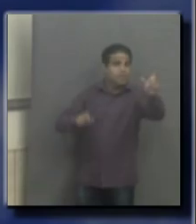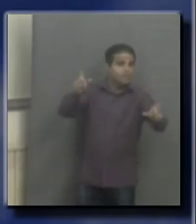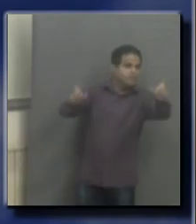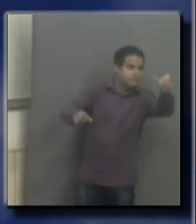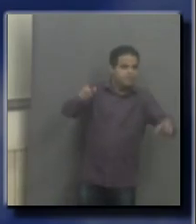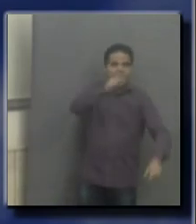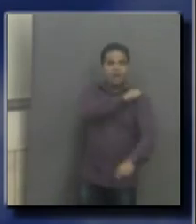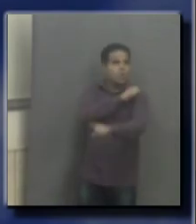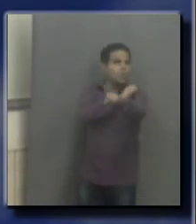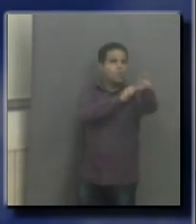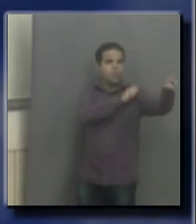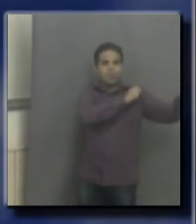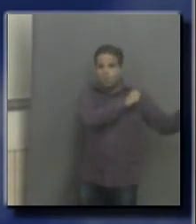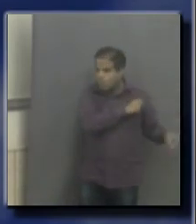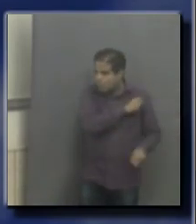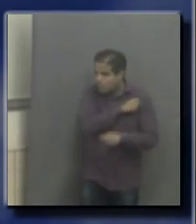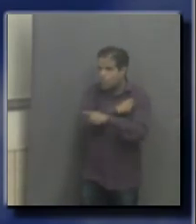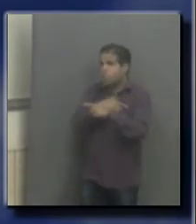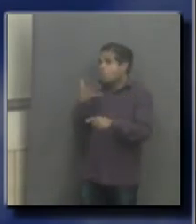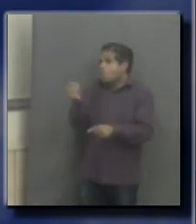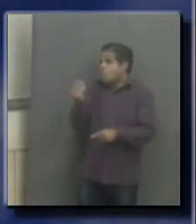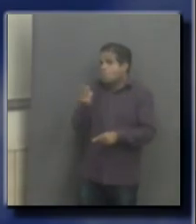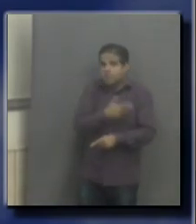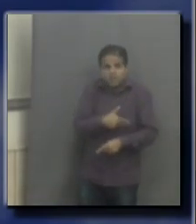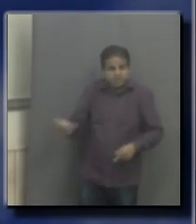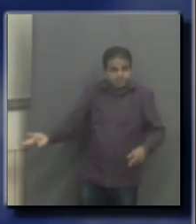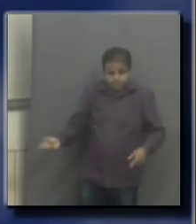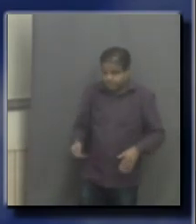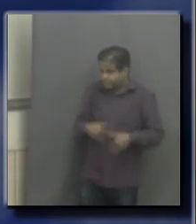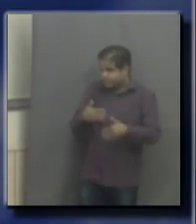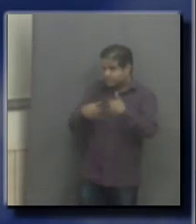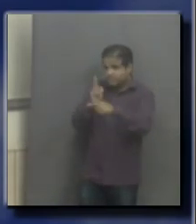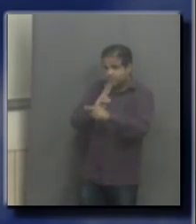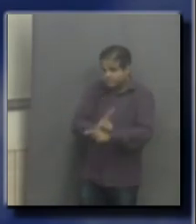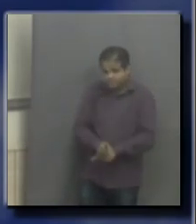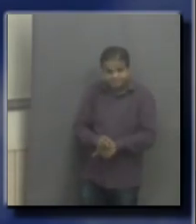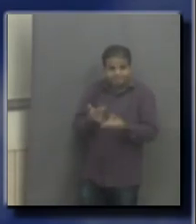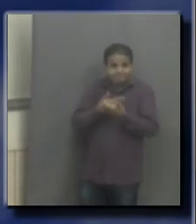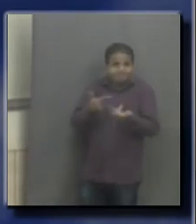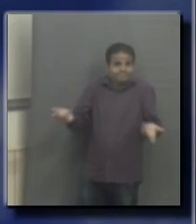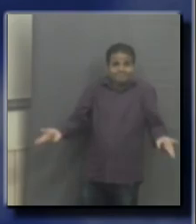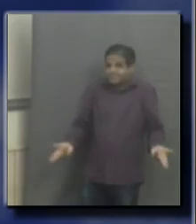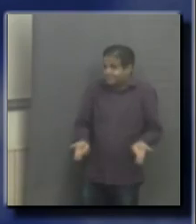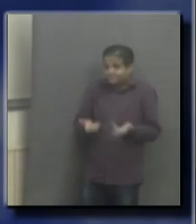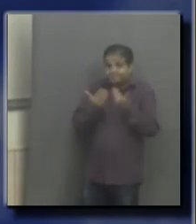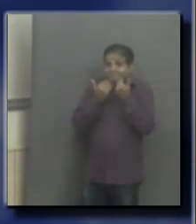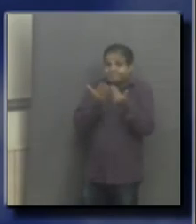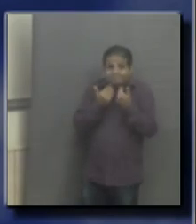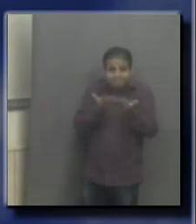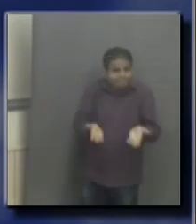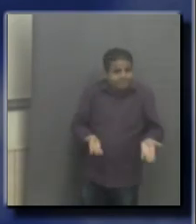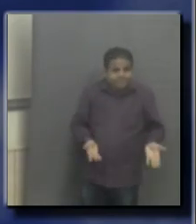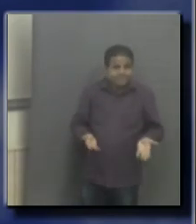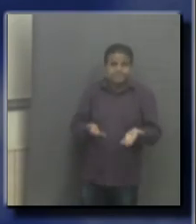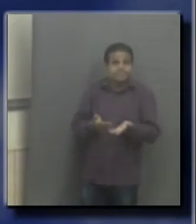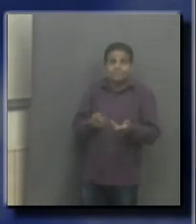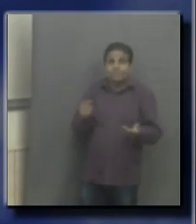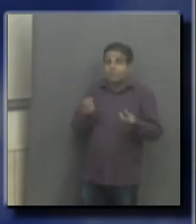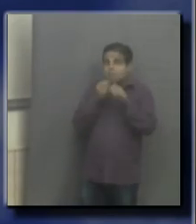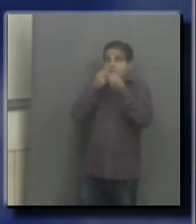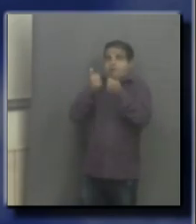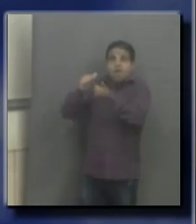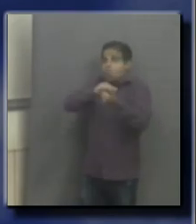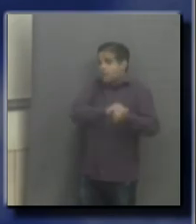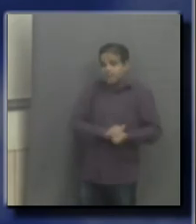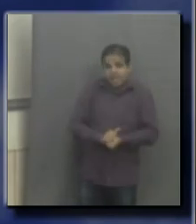de alunos, de tal forma que a supervisão fica uma coisa totalmente inviável.